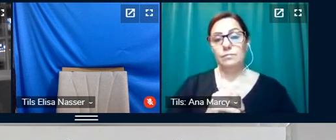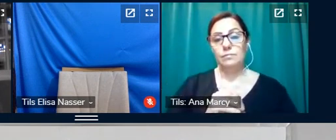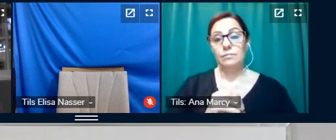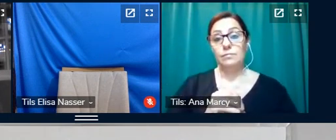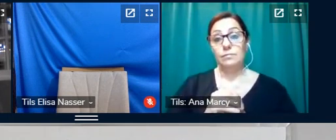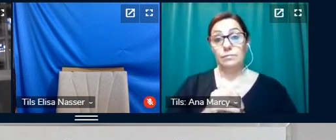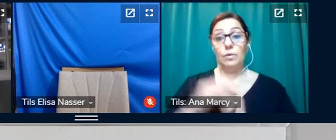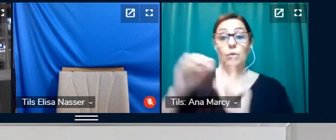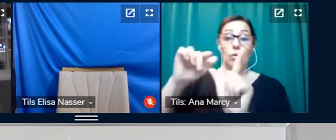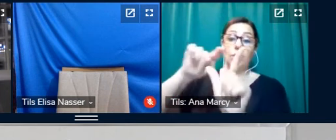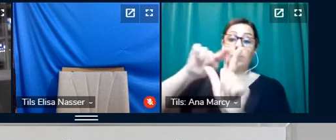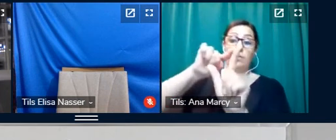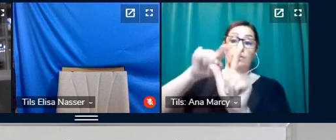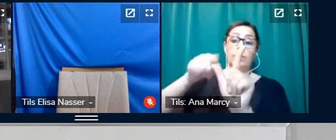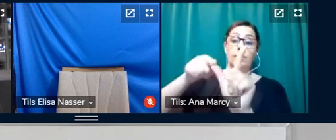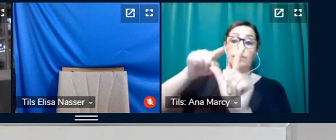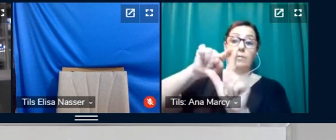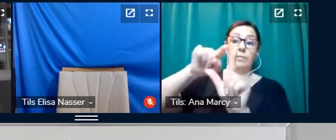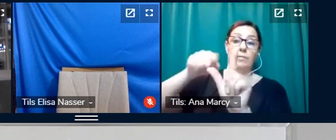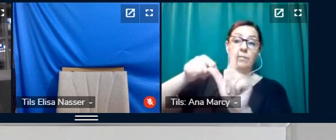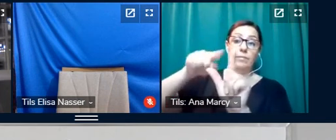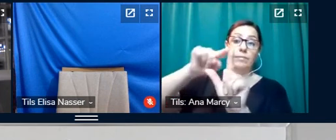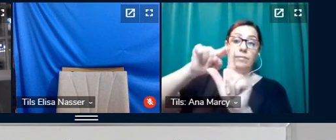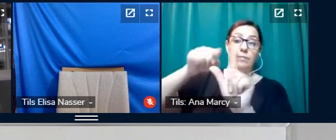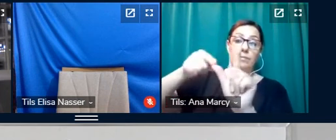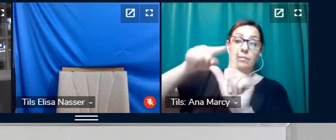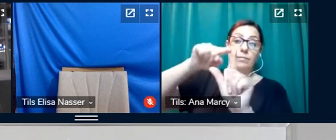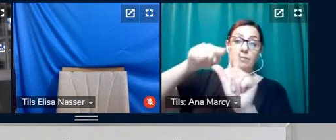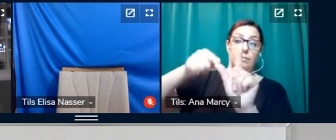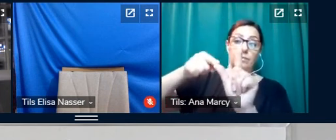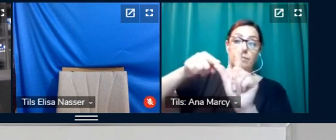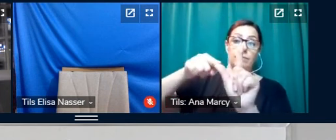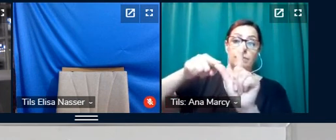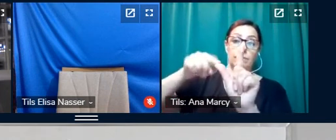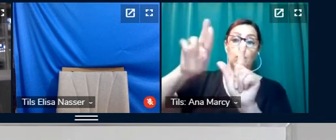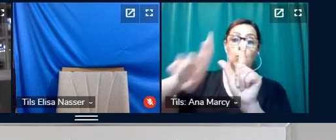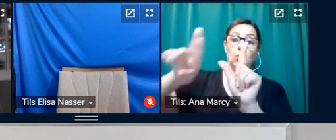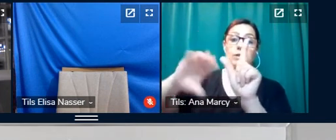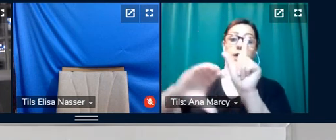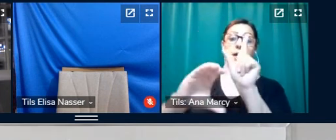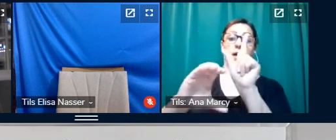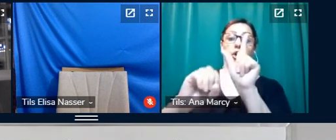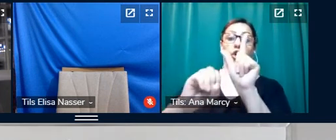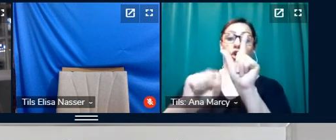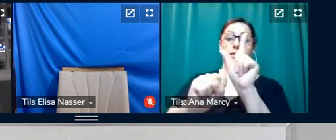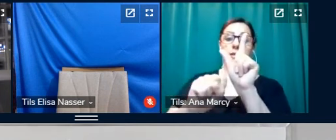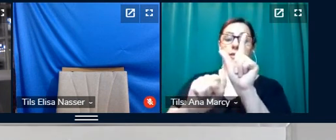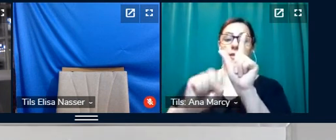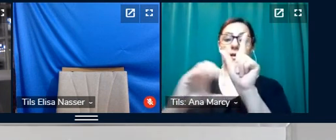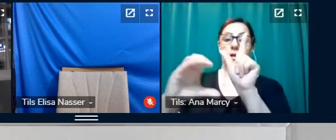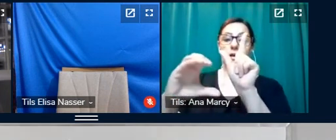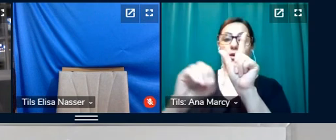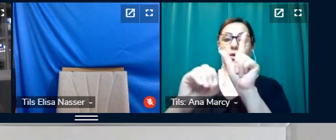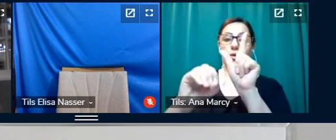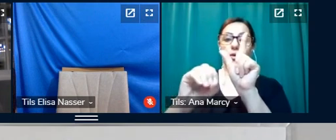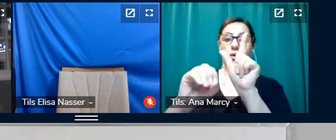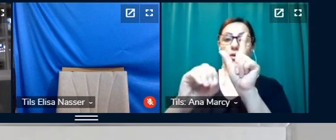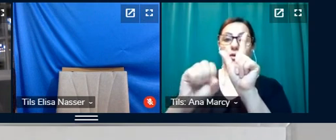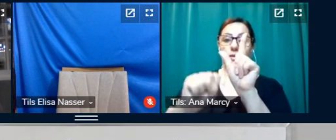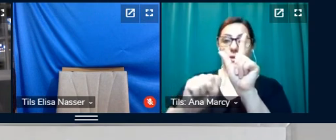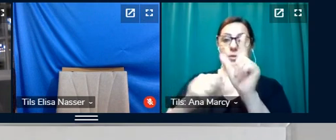cateto adjacente. Cateto adjacente a gente acha via cosseno.